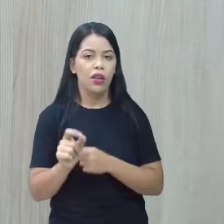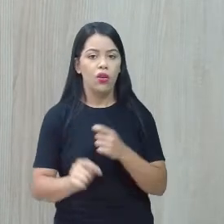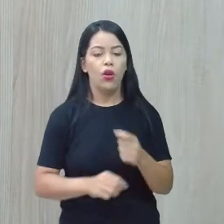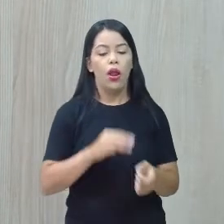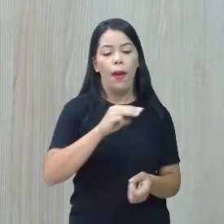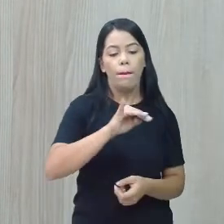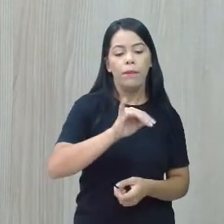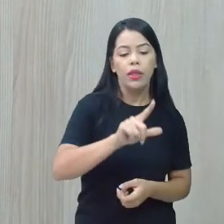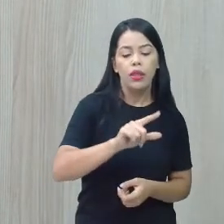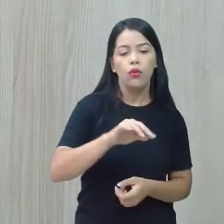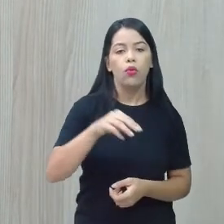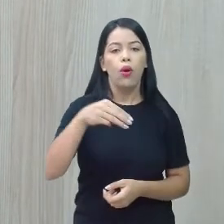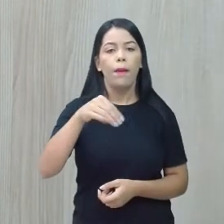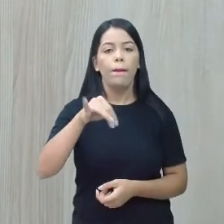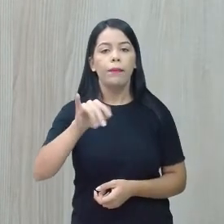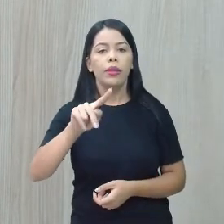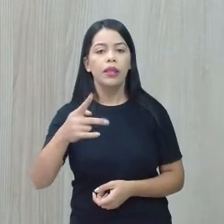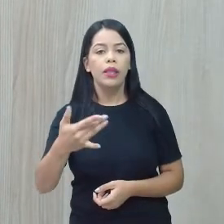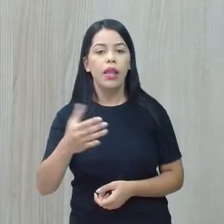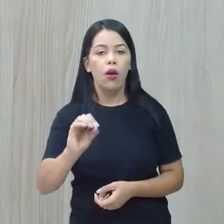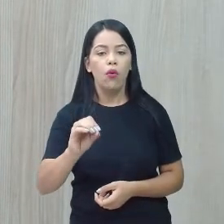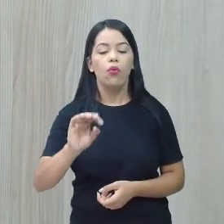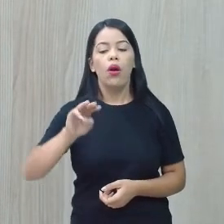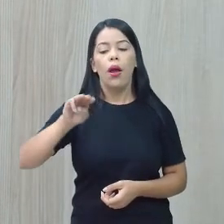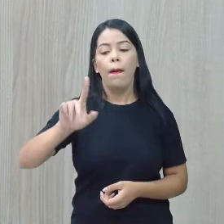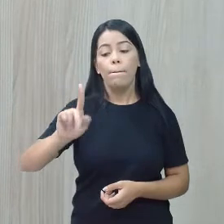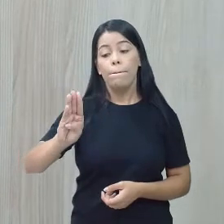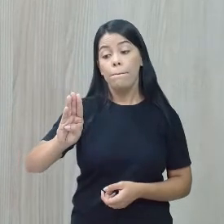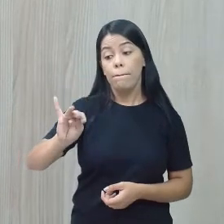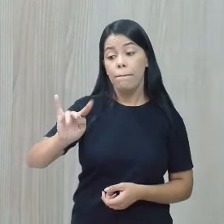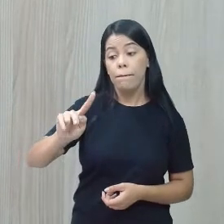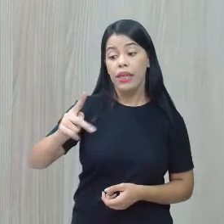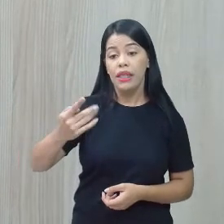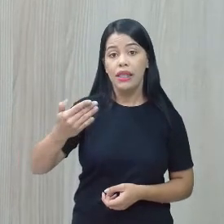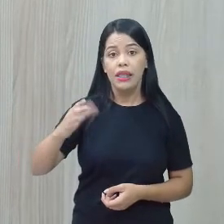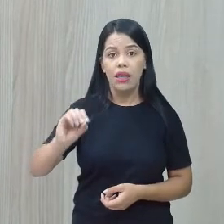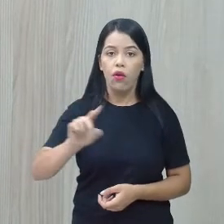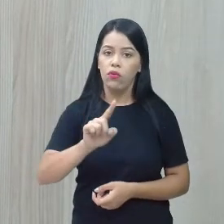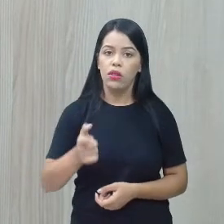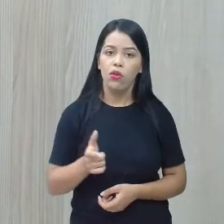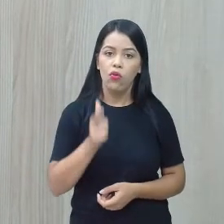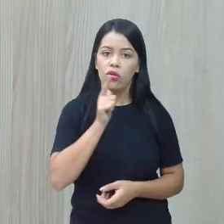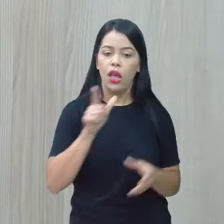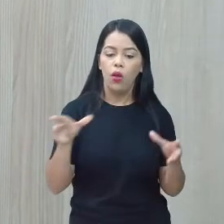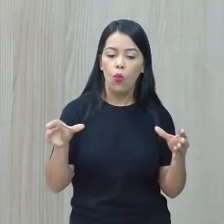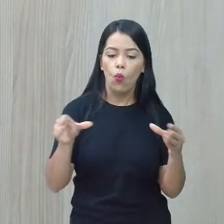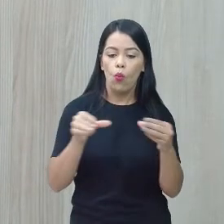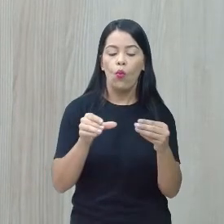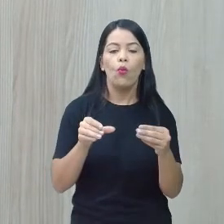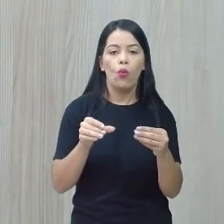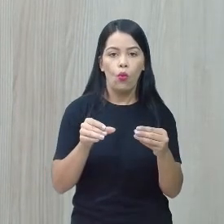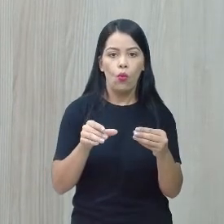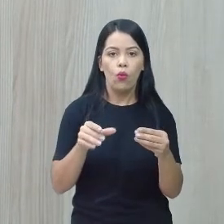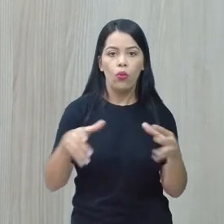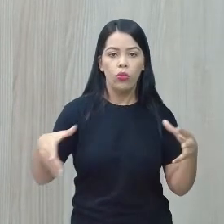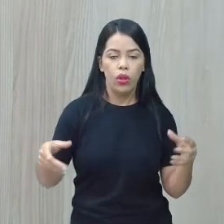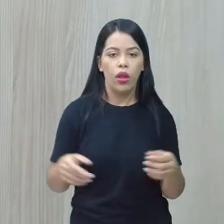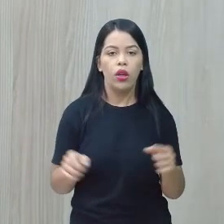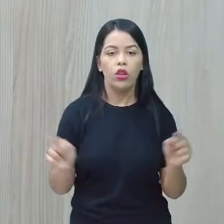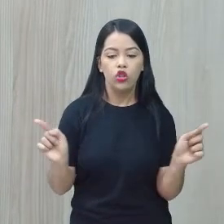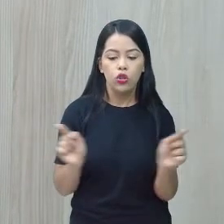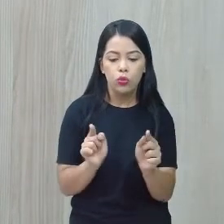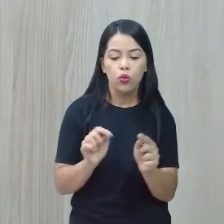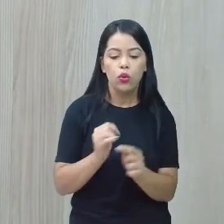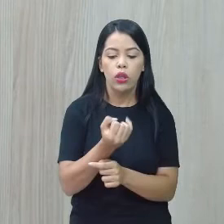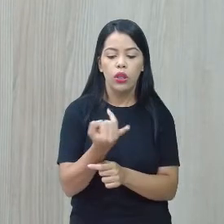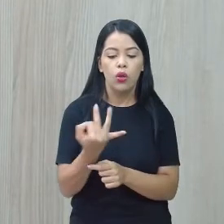1000, milhão, bilhão. Você consegue diminuir bastante aí o tamanho, tá? A quantidade de